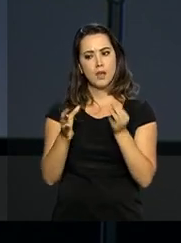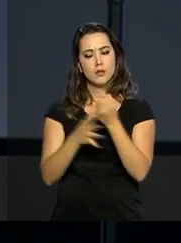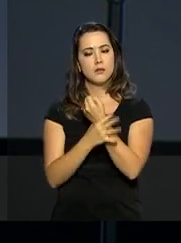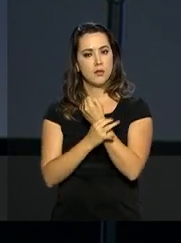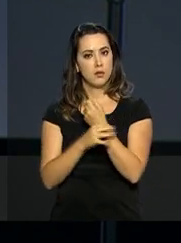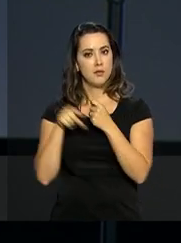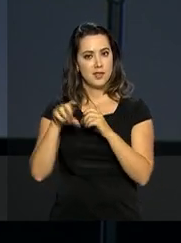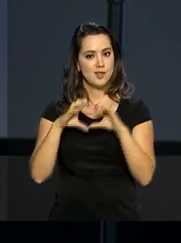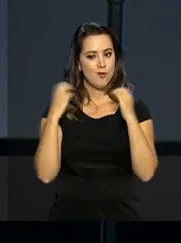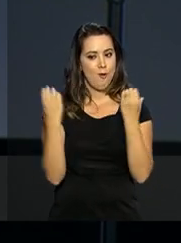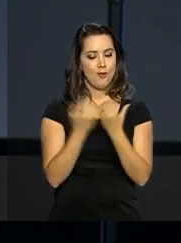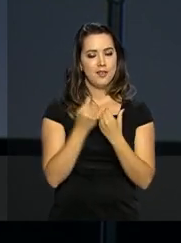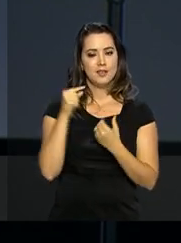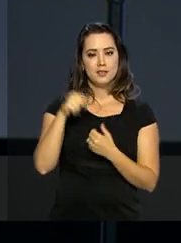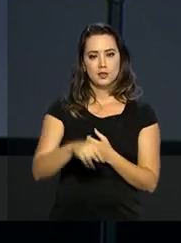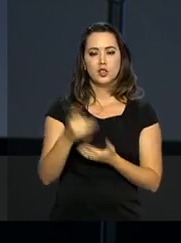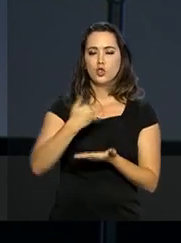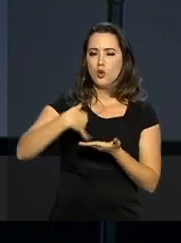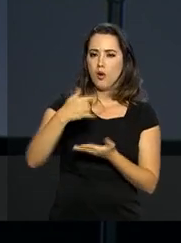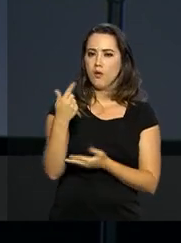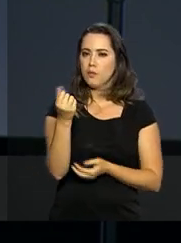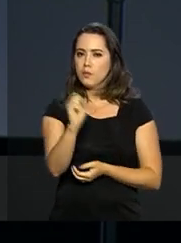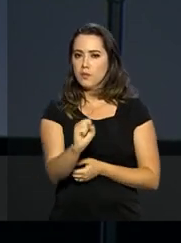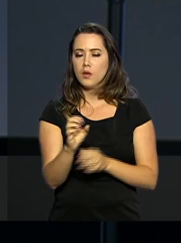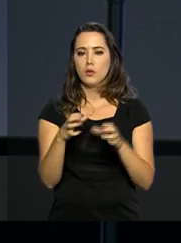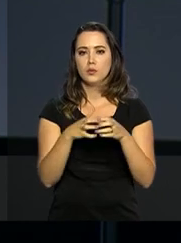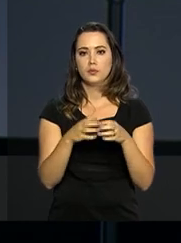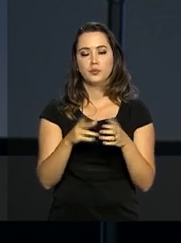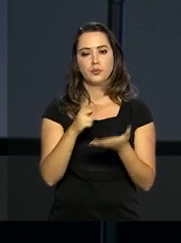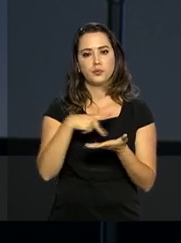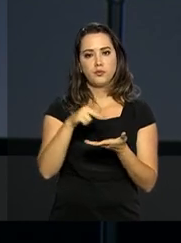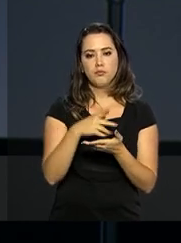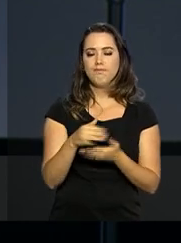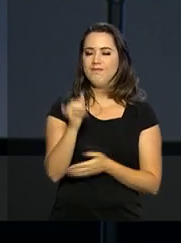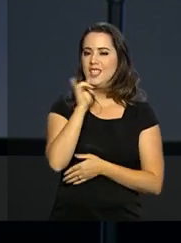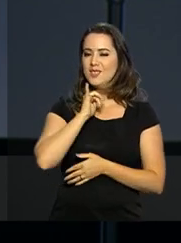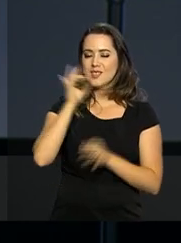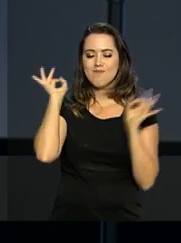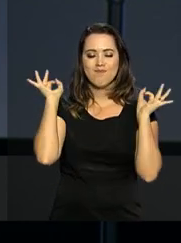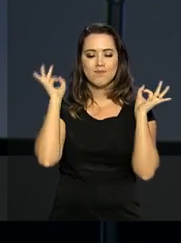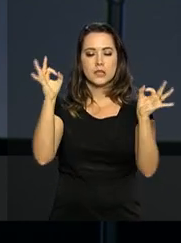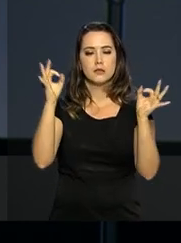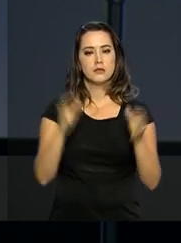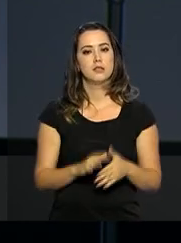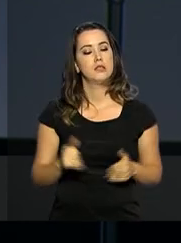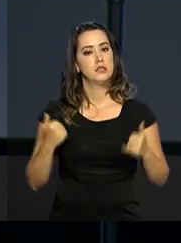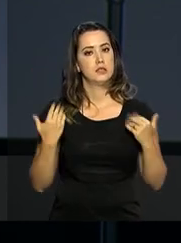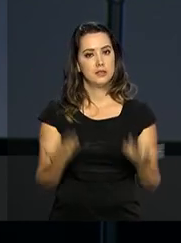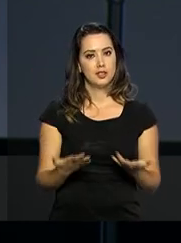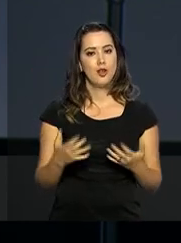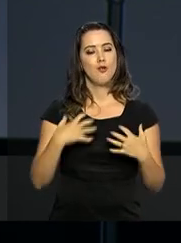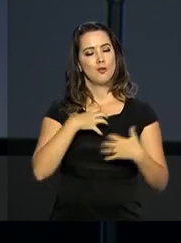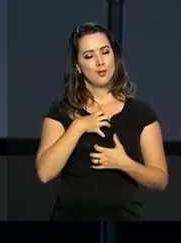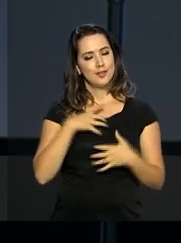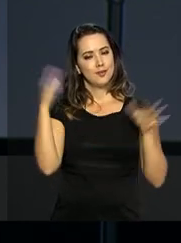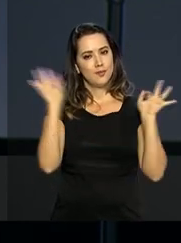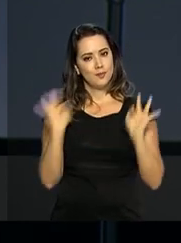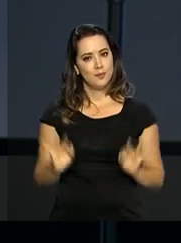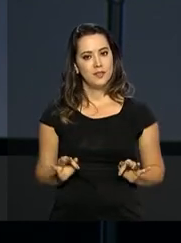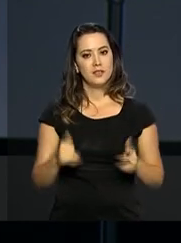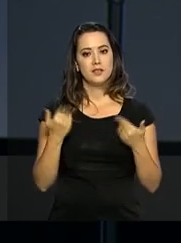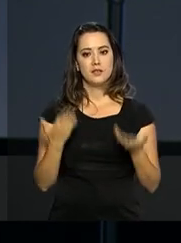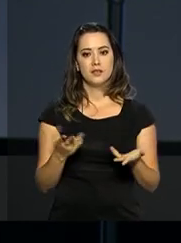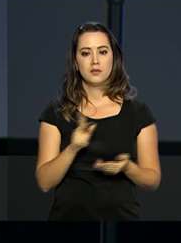este Congresso de Óleo e Gás, seguramente, o setor do petróleo, dá um exemplo extraordinário. Portanto, é com satisfação extraordinária